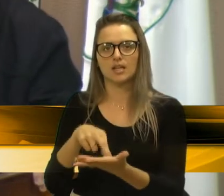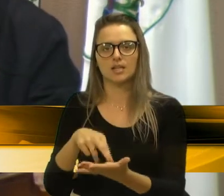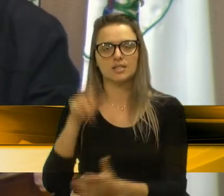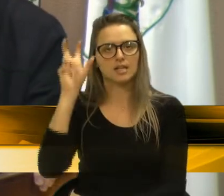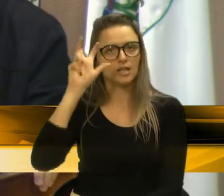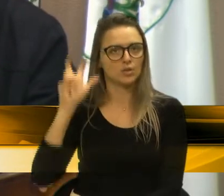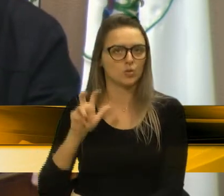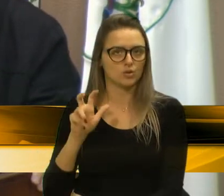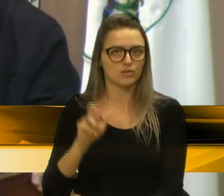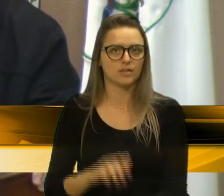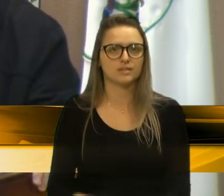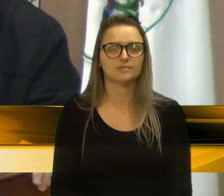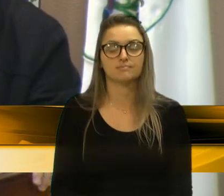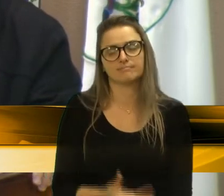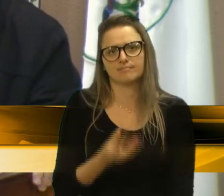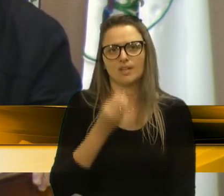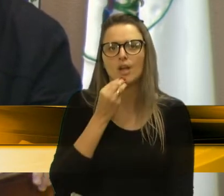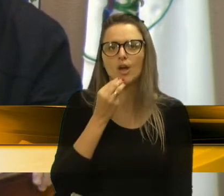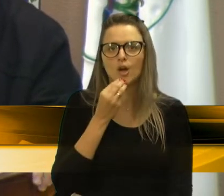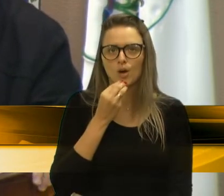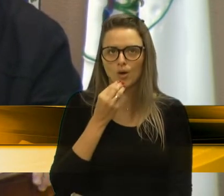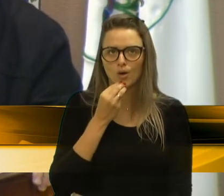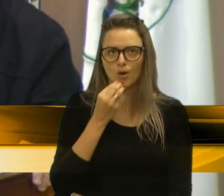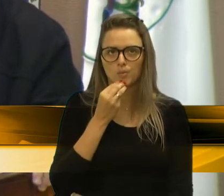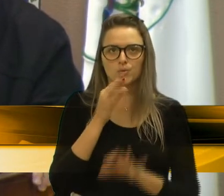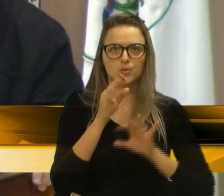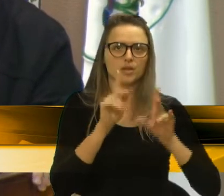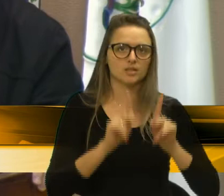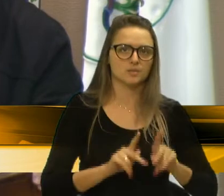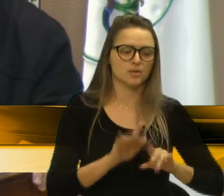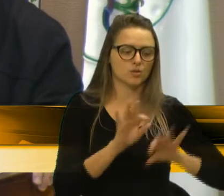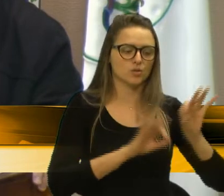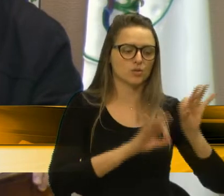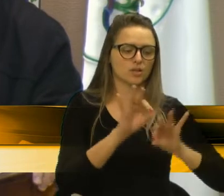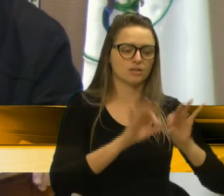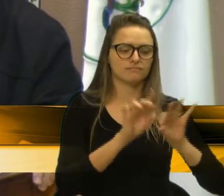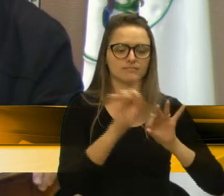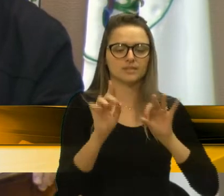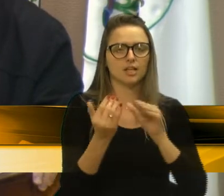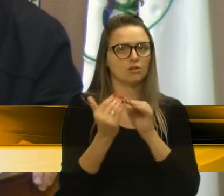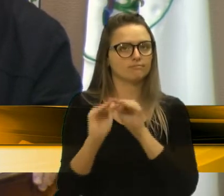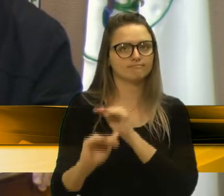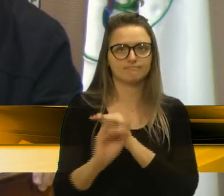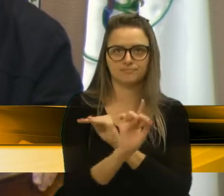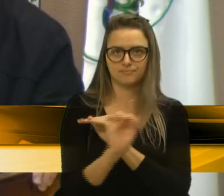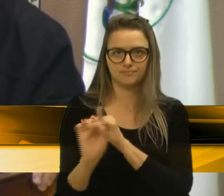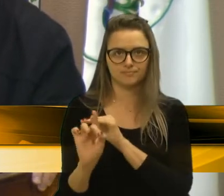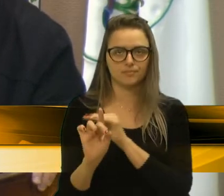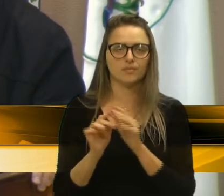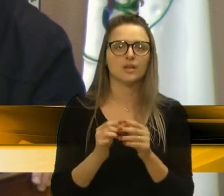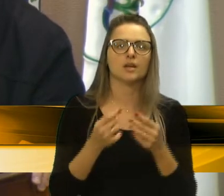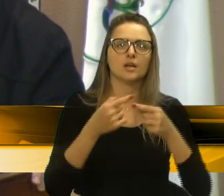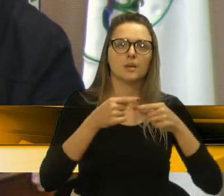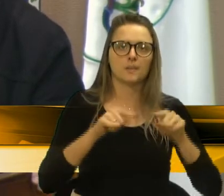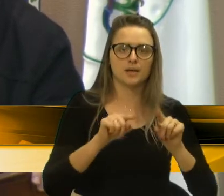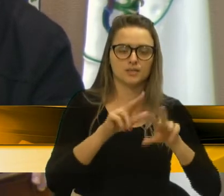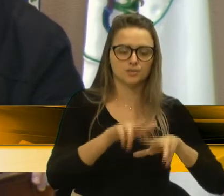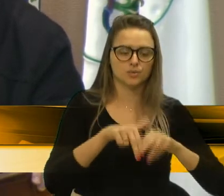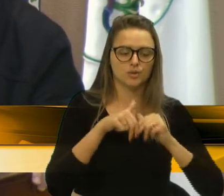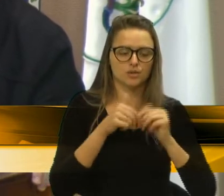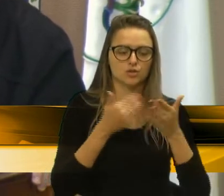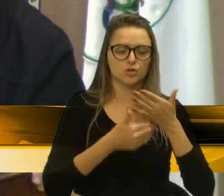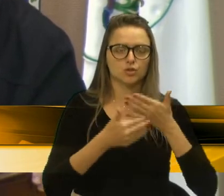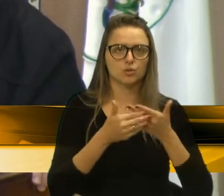Ordovás. Obviamente que os organizadores, à época, não concordaram, e, em razão das dificuldades